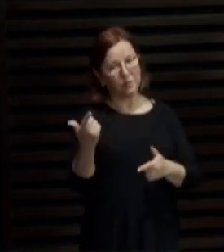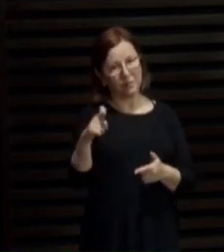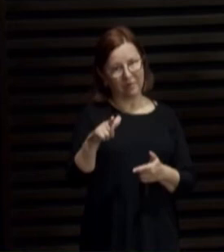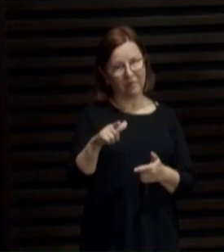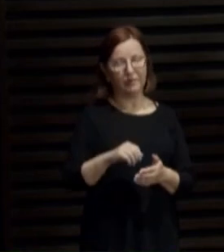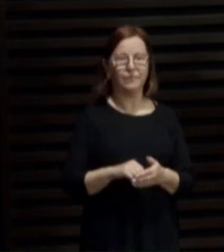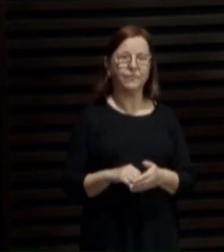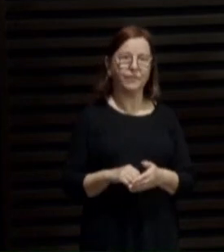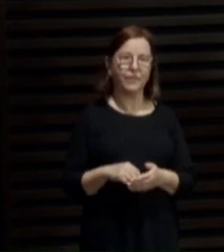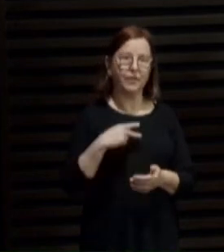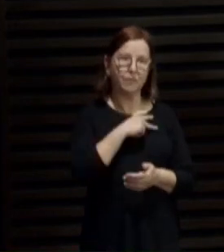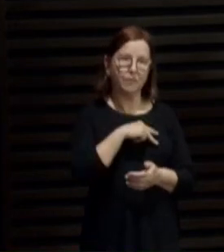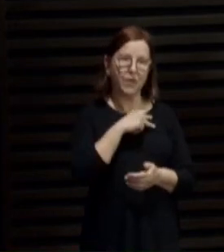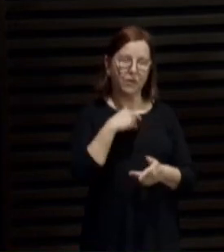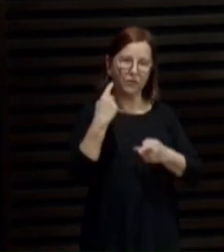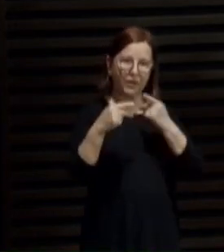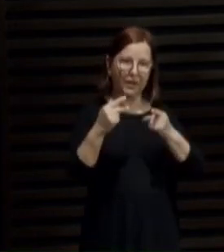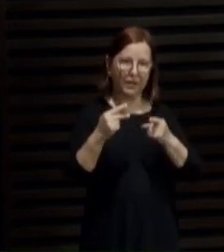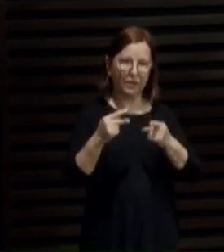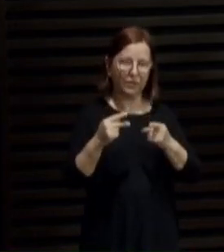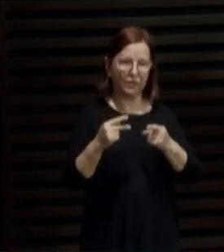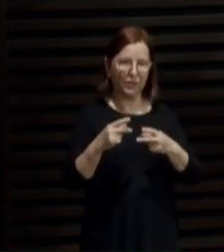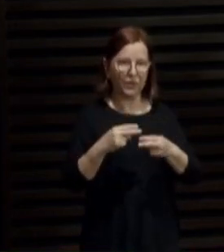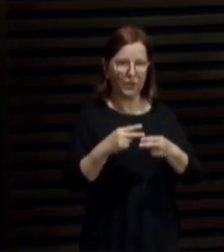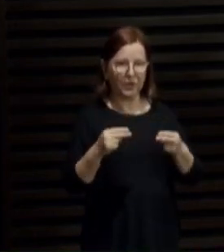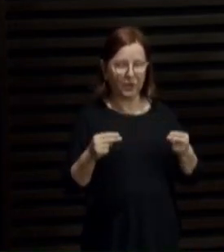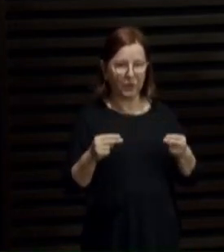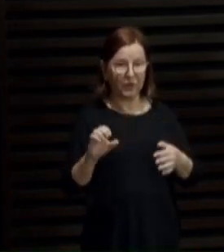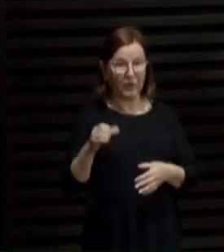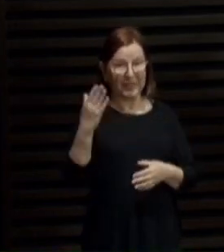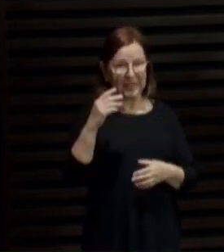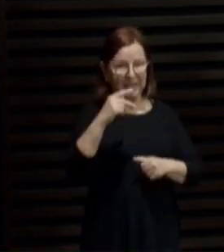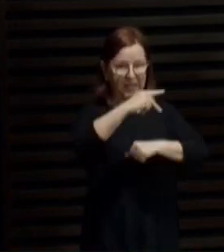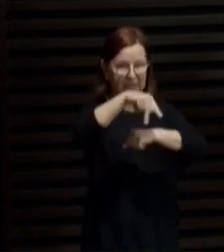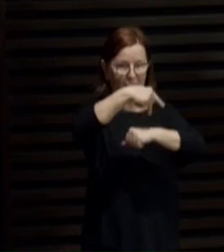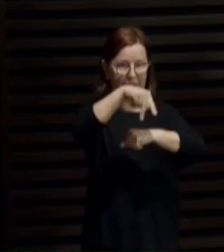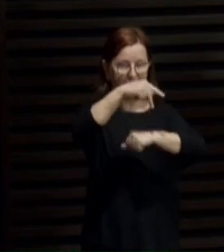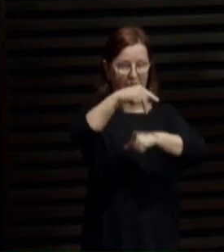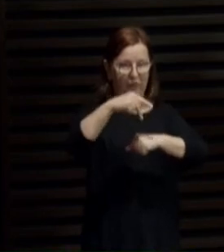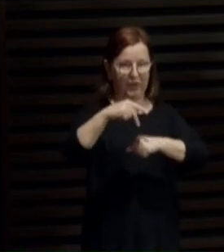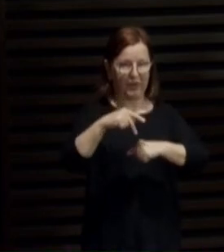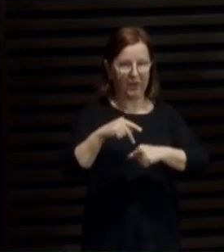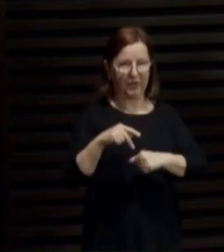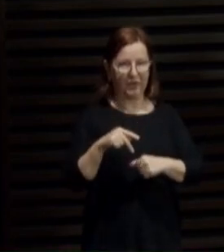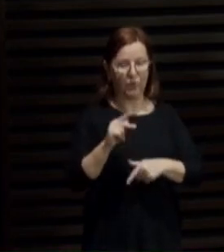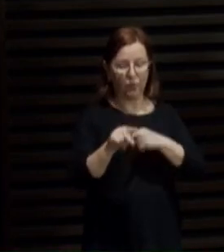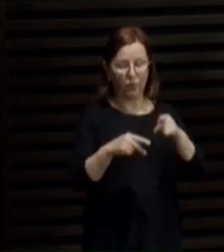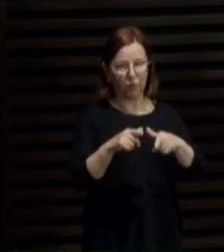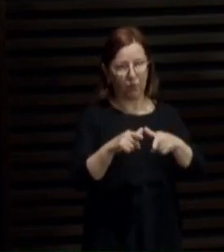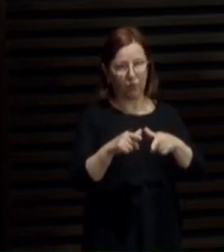está falando aqui daquilo que acontece na Páscoa. Eles comem comida sem